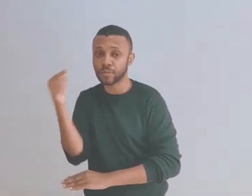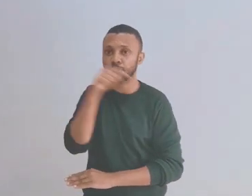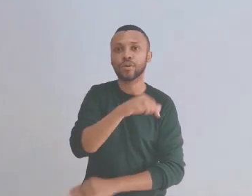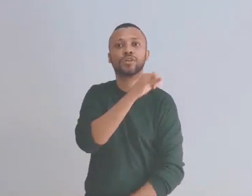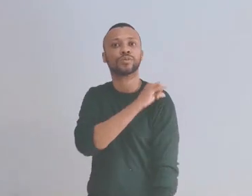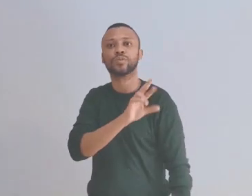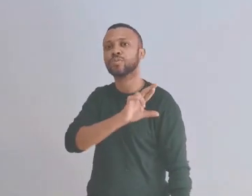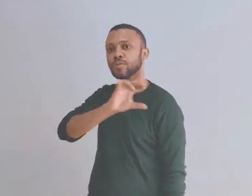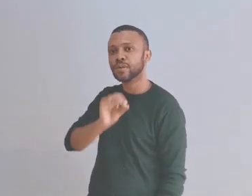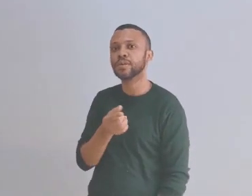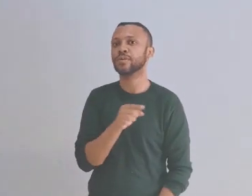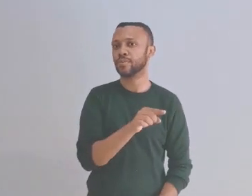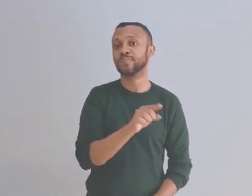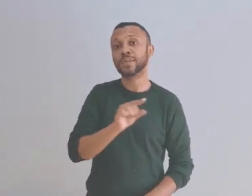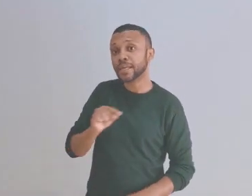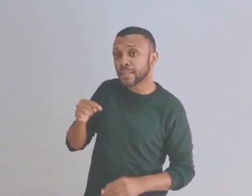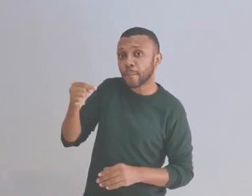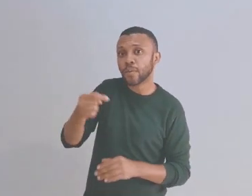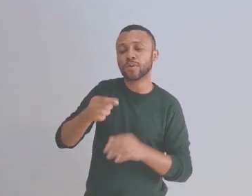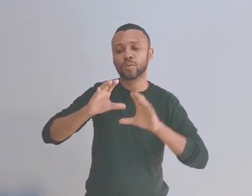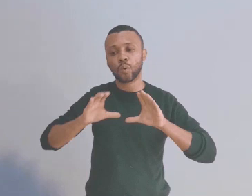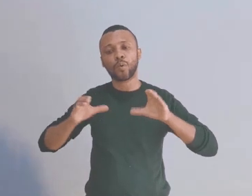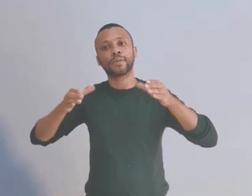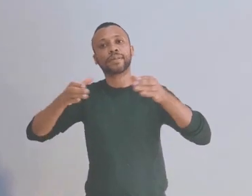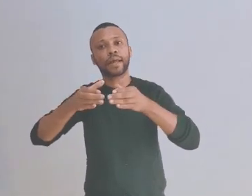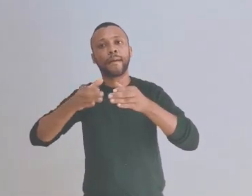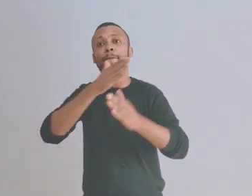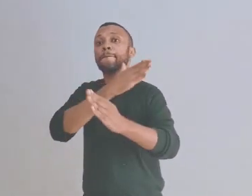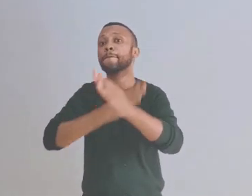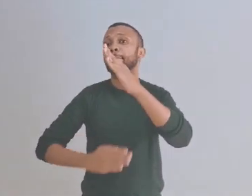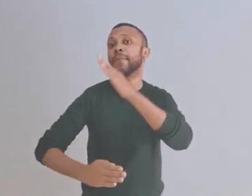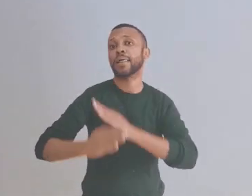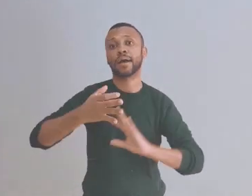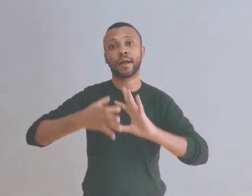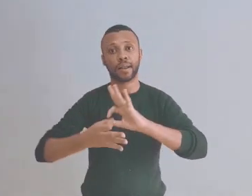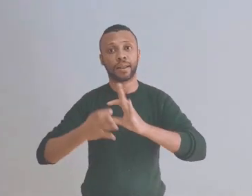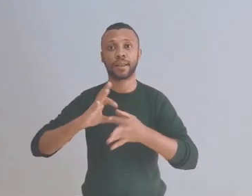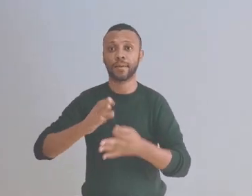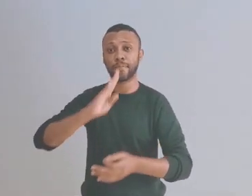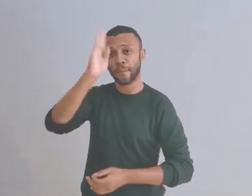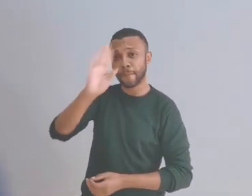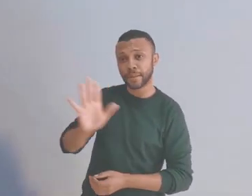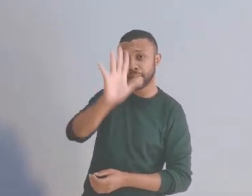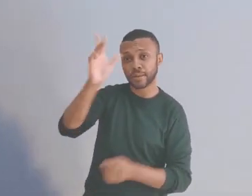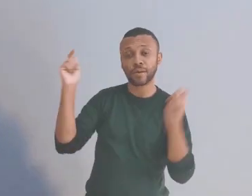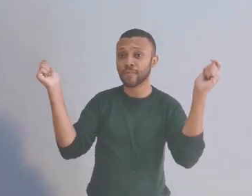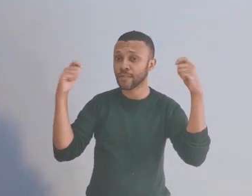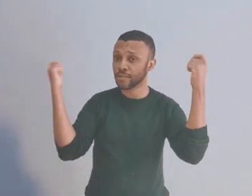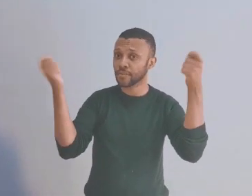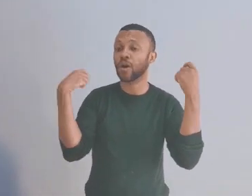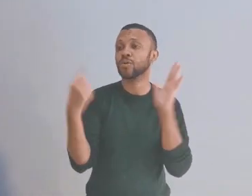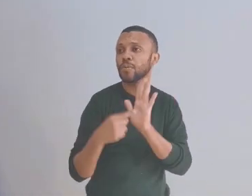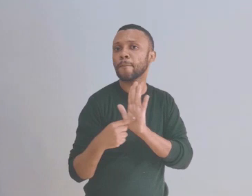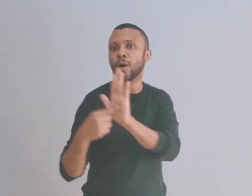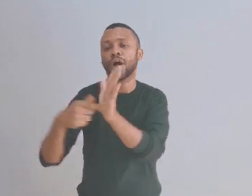Depois, através do Comitê Paralímpico Brasileiro, que eles fazem um festival, onde levam os esportes para um